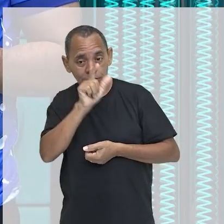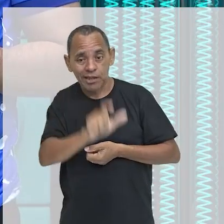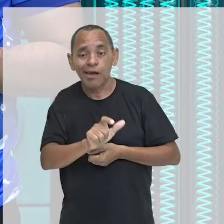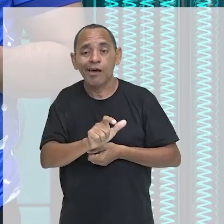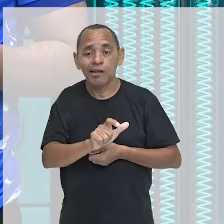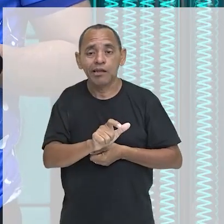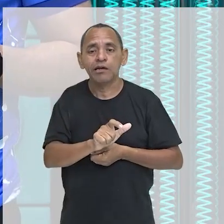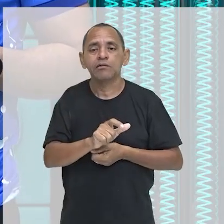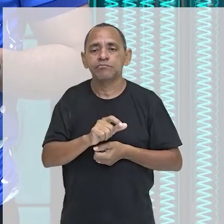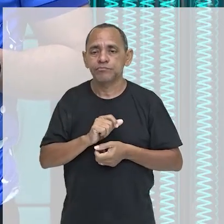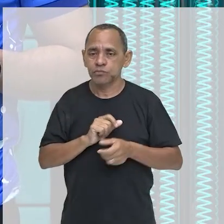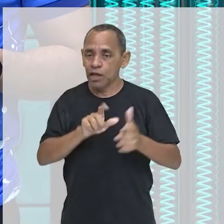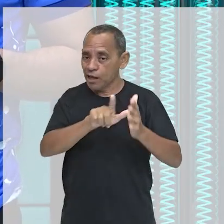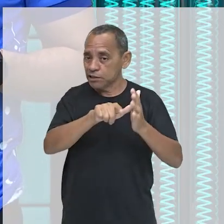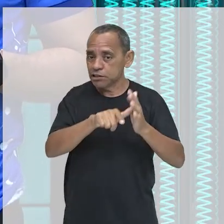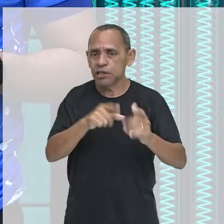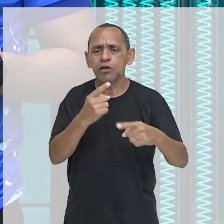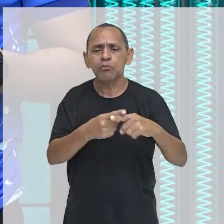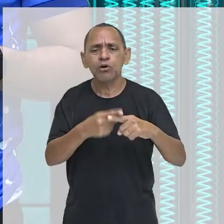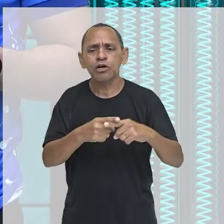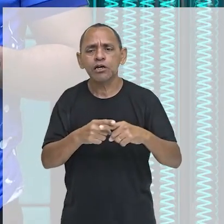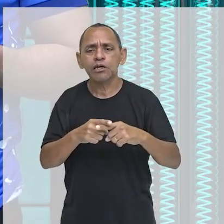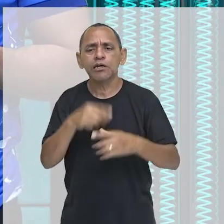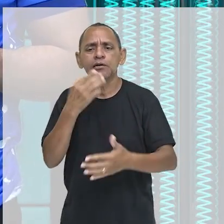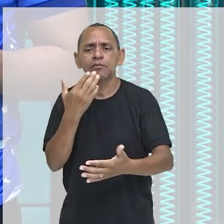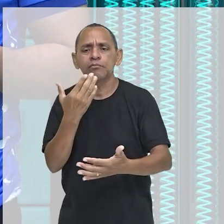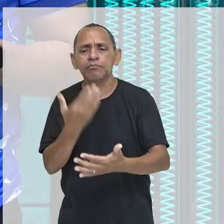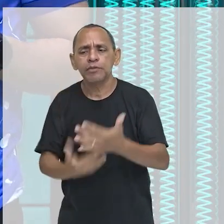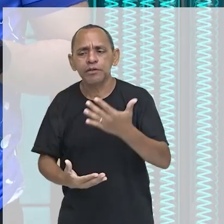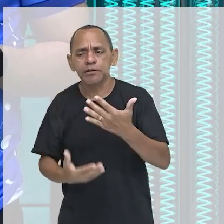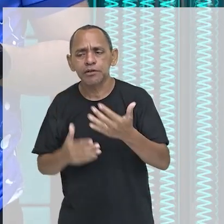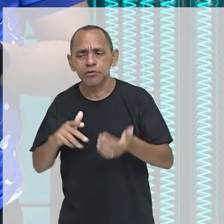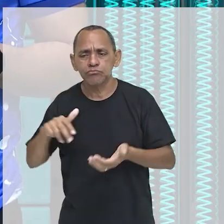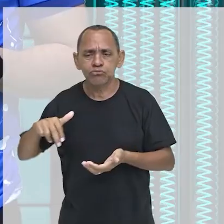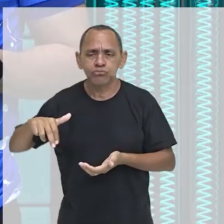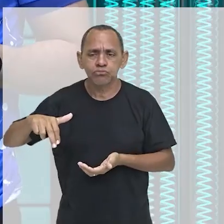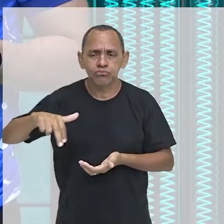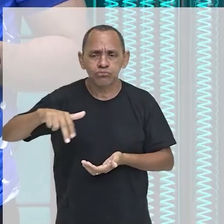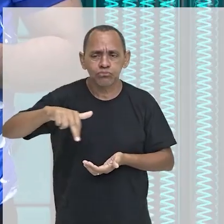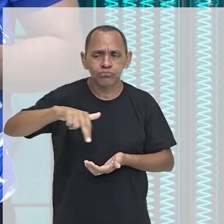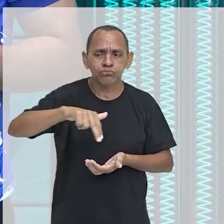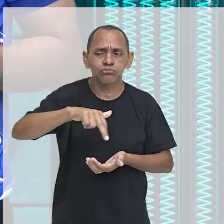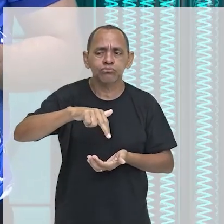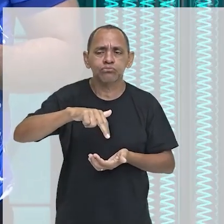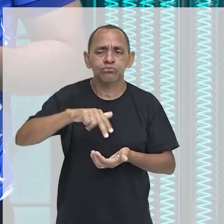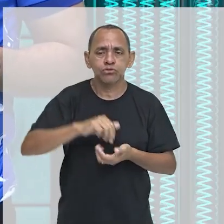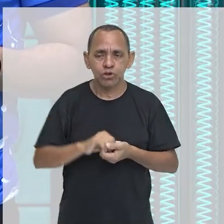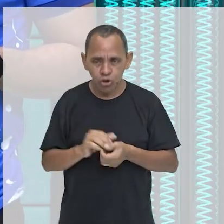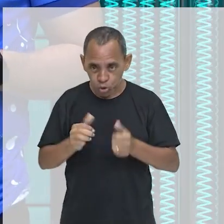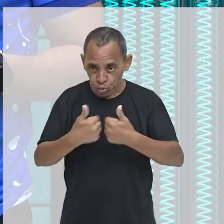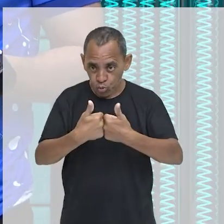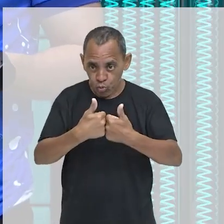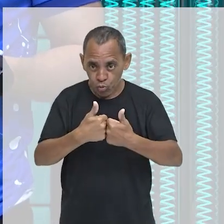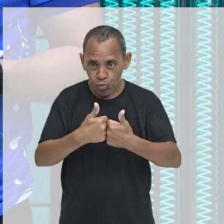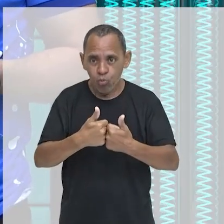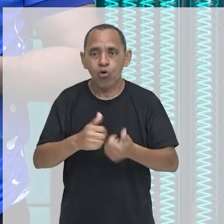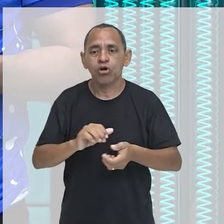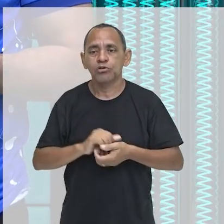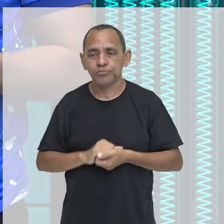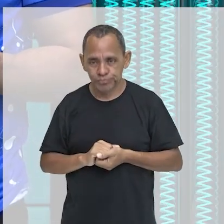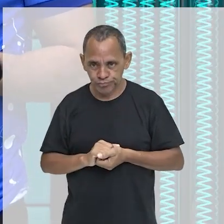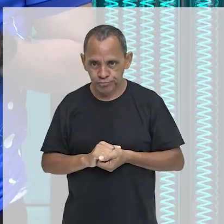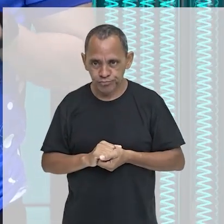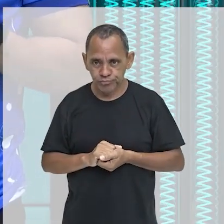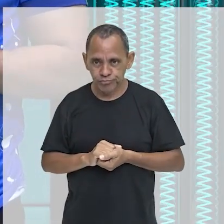o ônibus, tá? She was late because she missed the bus. Ela está atrasada porque ela